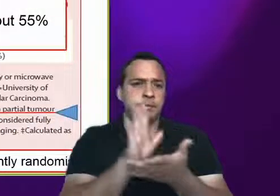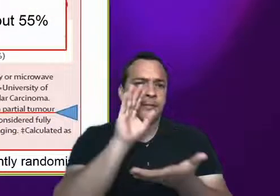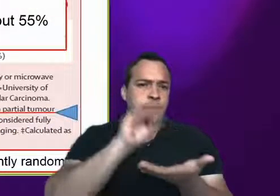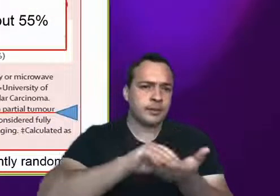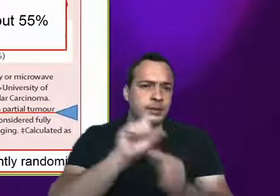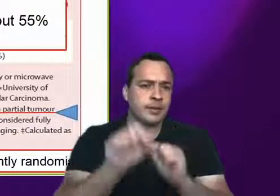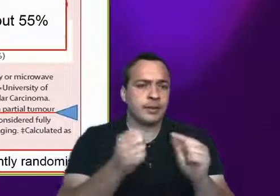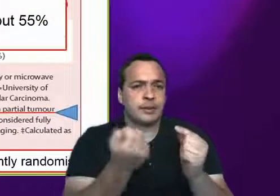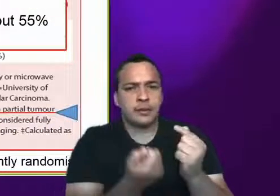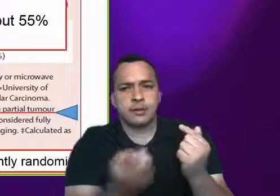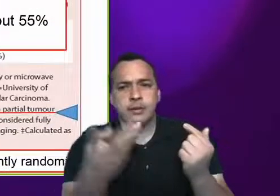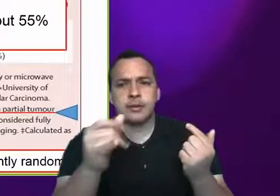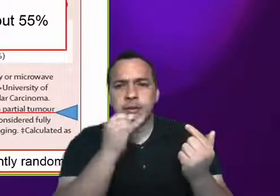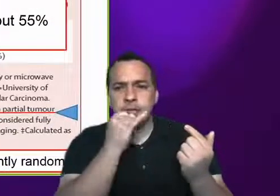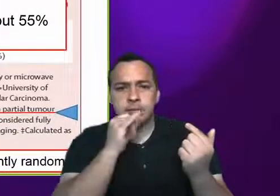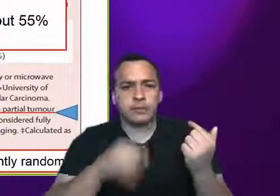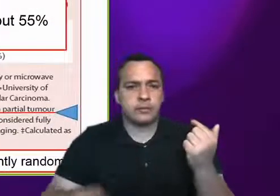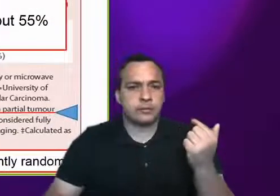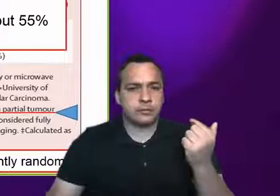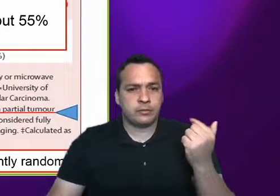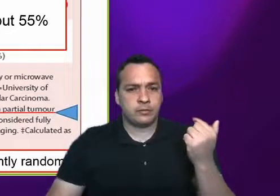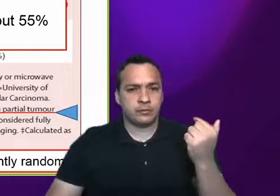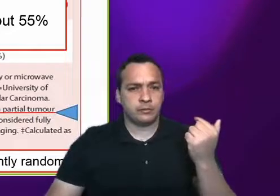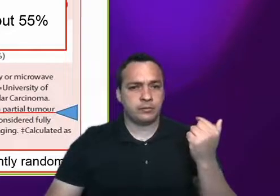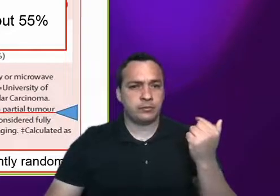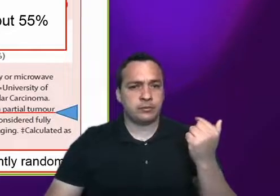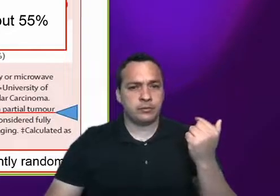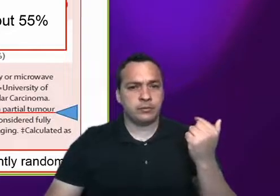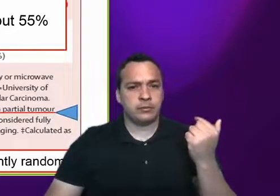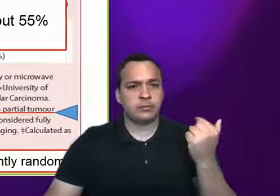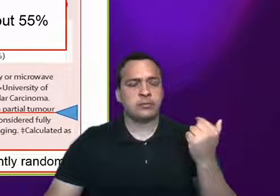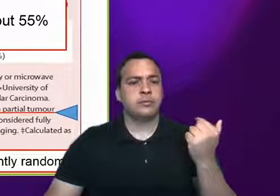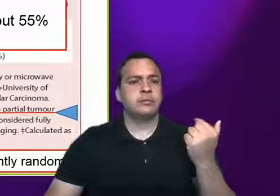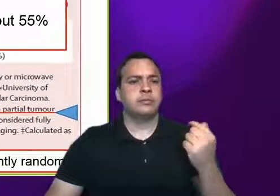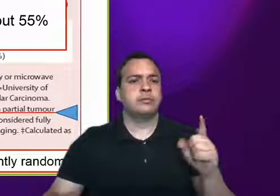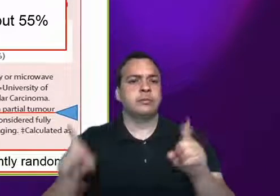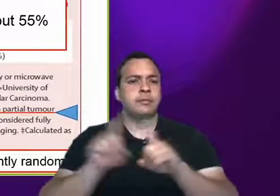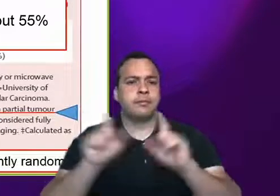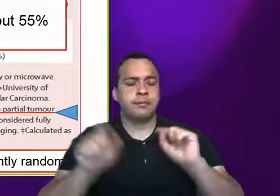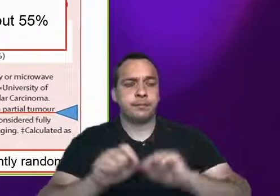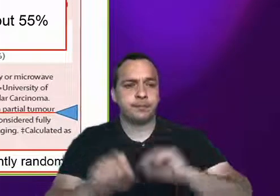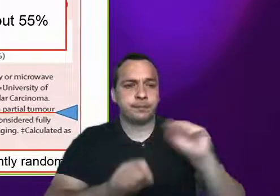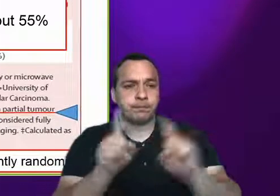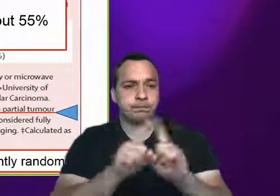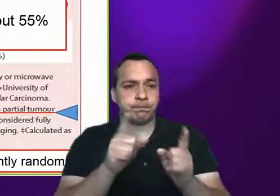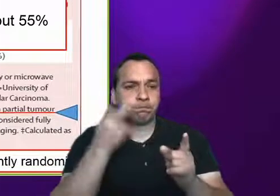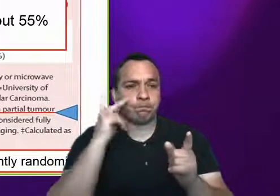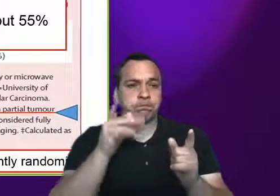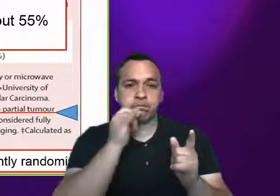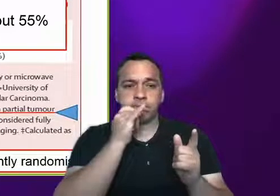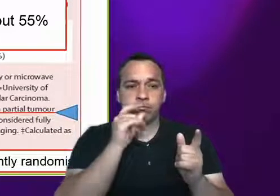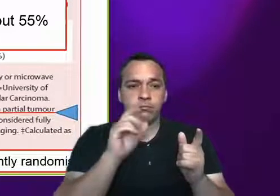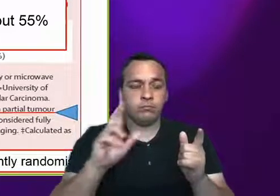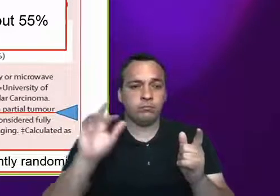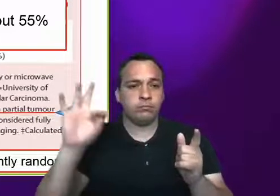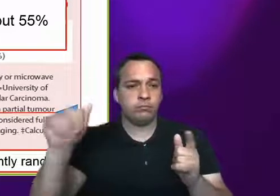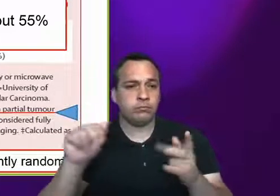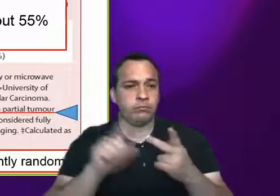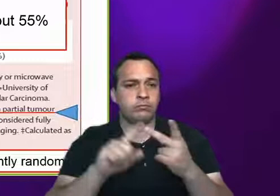Consideramos, portanto, as diferentes terapias locorregionais que nós podemos oferecer para o paciente, como